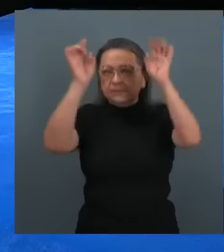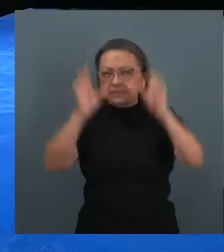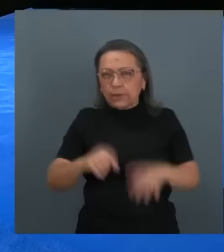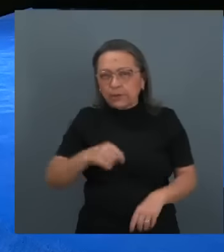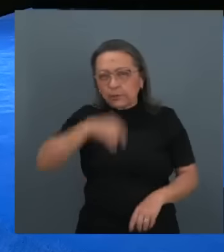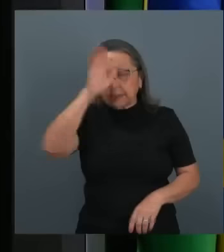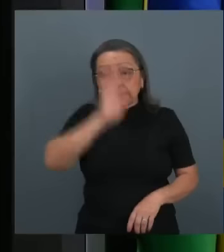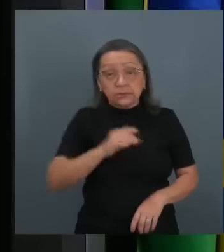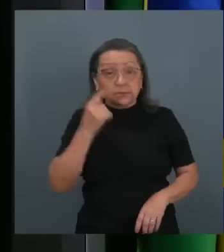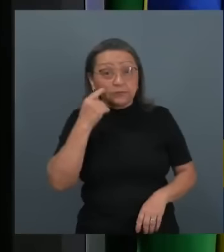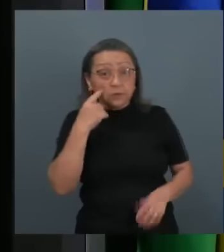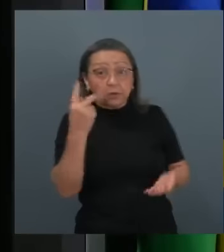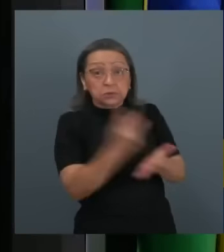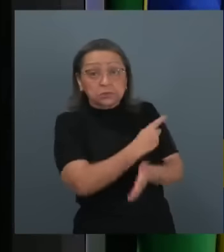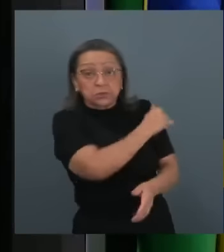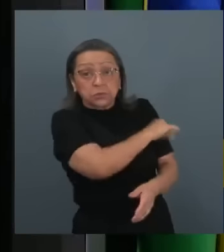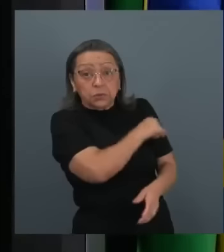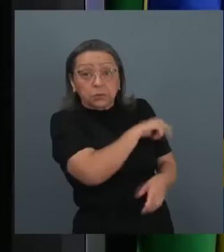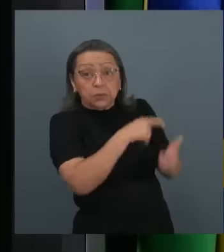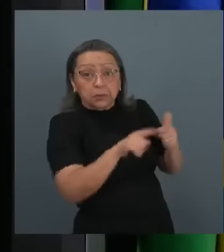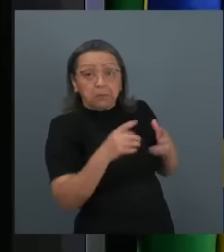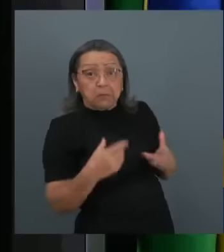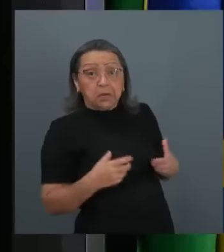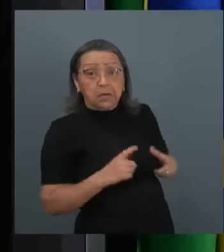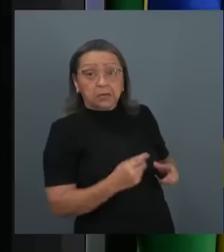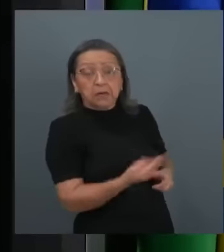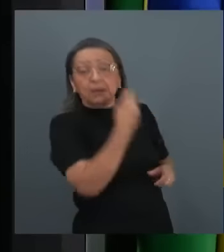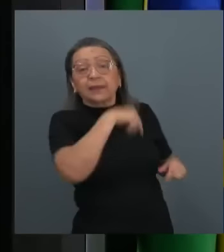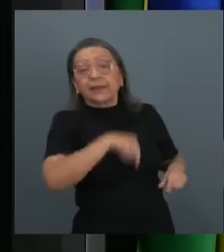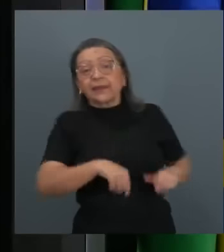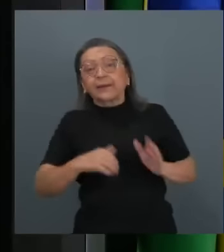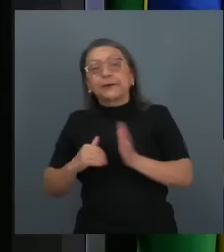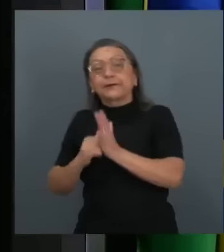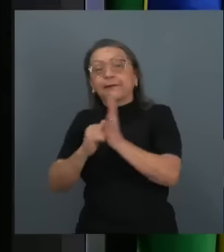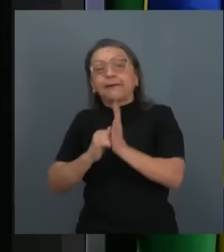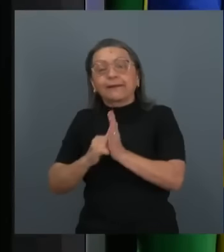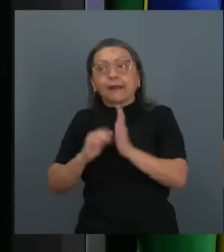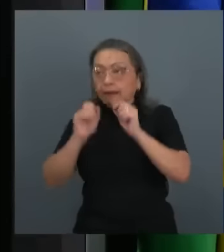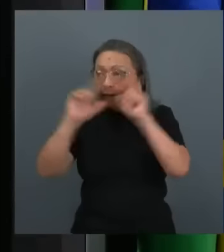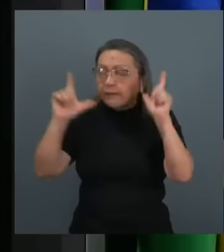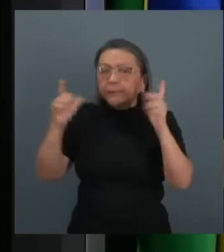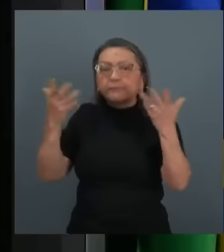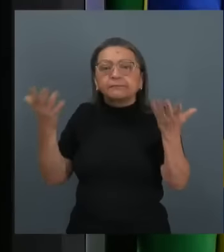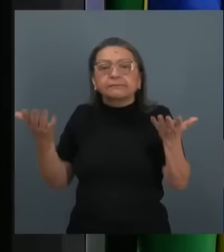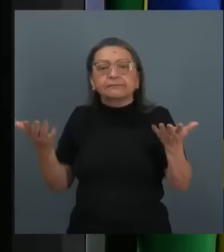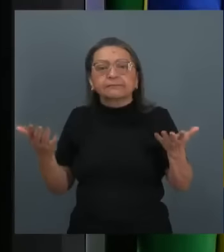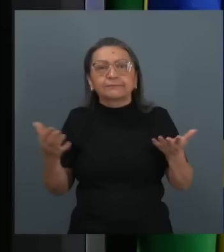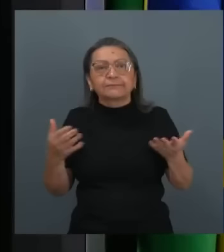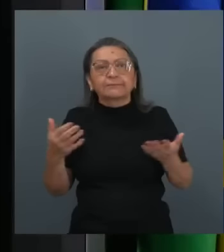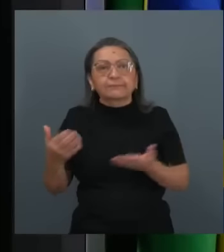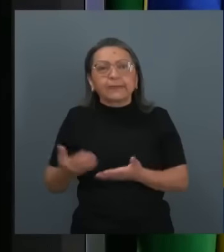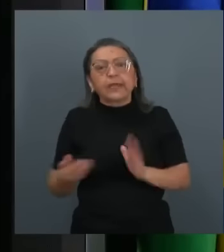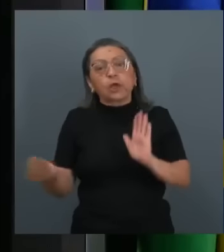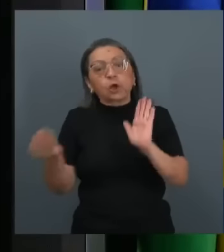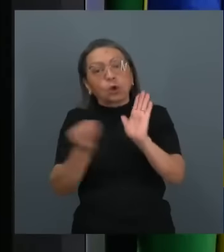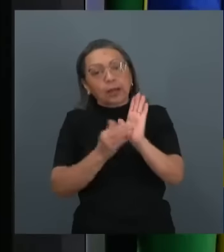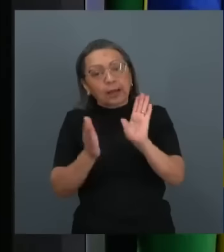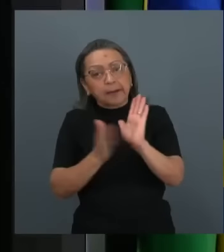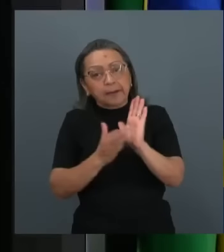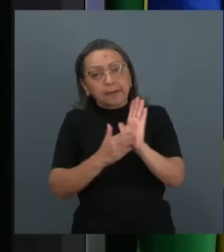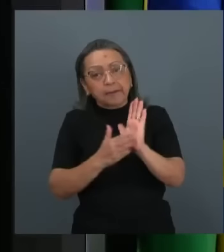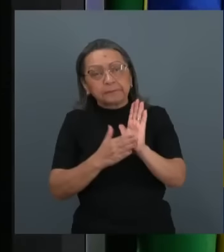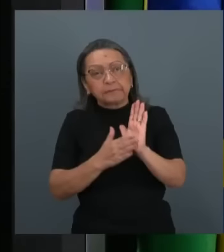isso no Rio de Janeiro para que essa casa se movesse e colocasse em prática, o